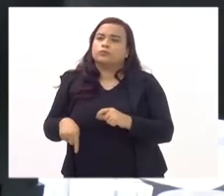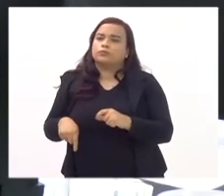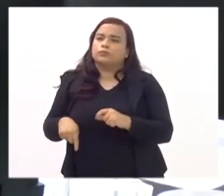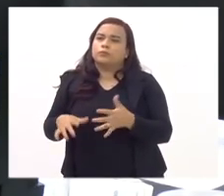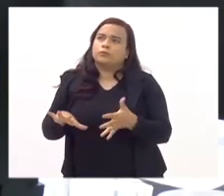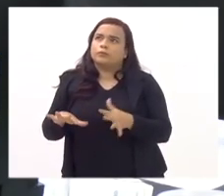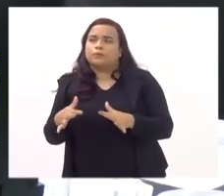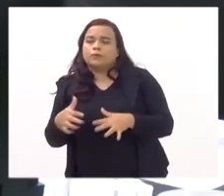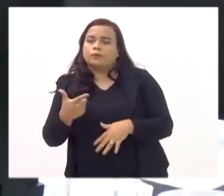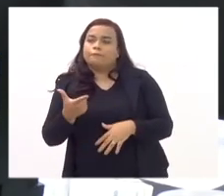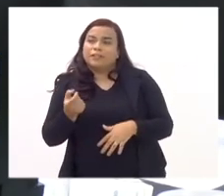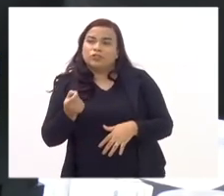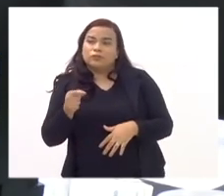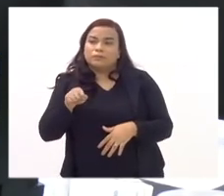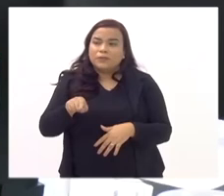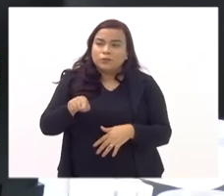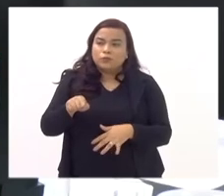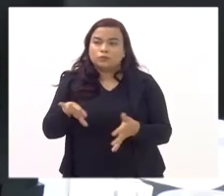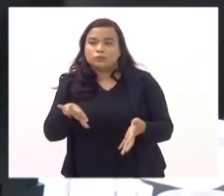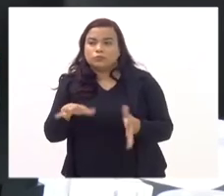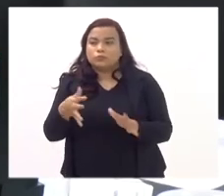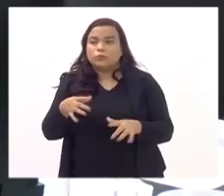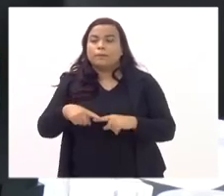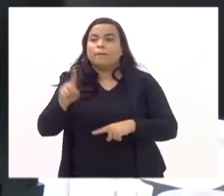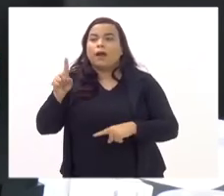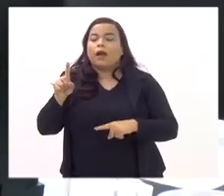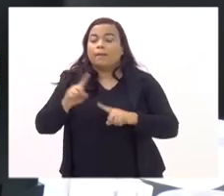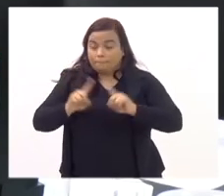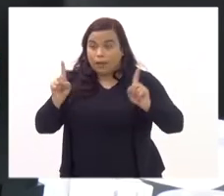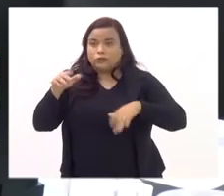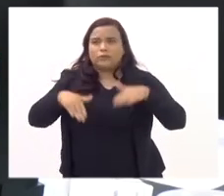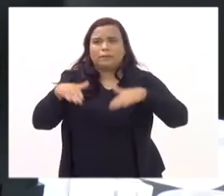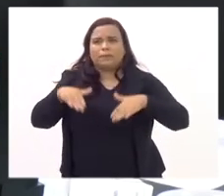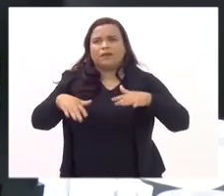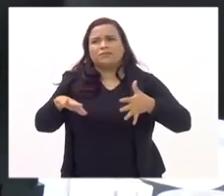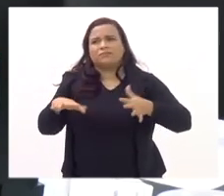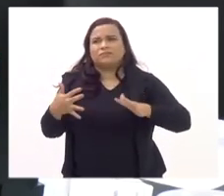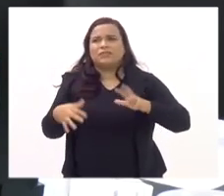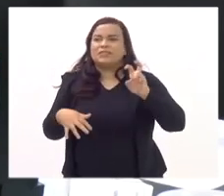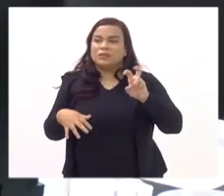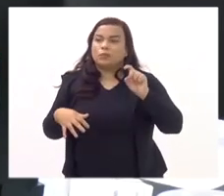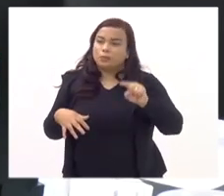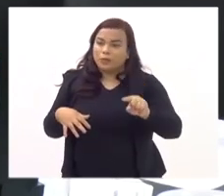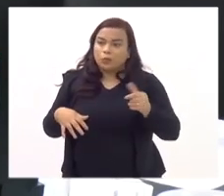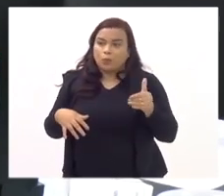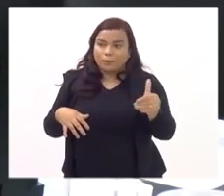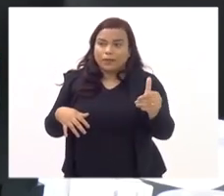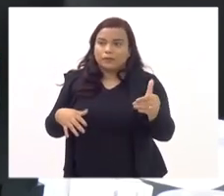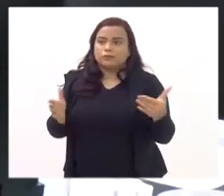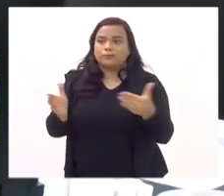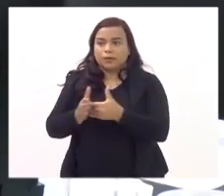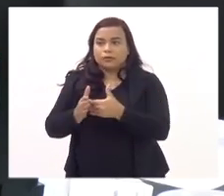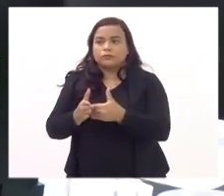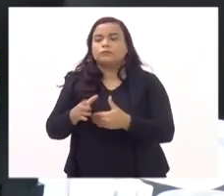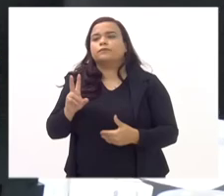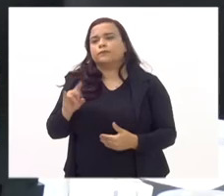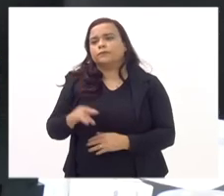de 20 mil, mas que, dependendo do recorte que for ser dado, inicialmente vai gerar ao redor de 5 mil estudantes no máximo, né,